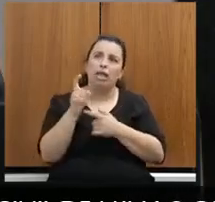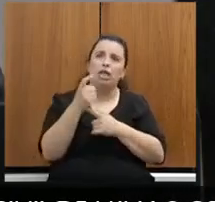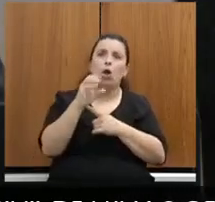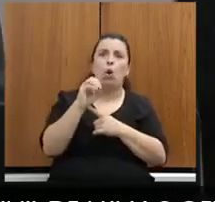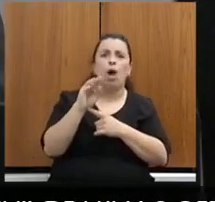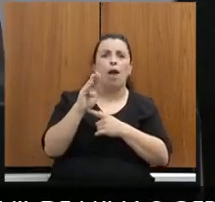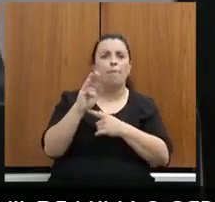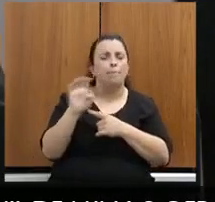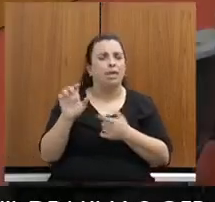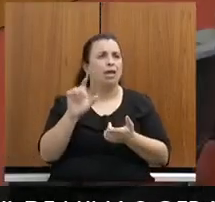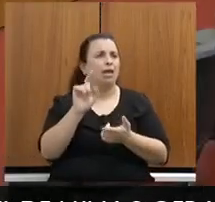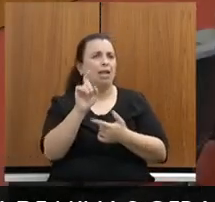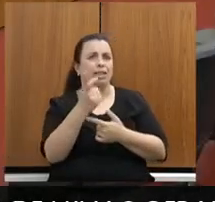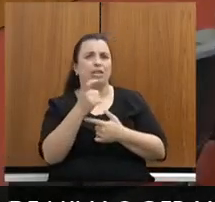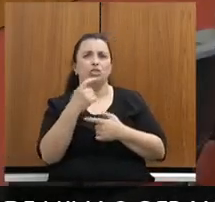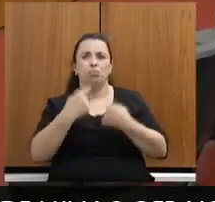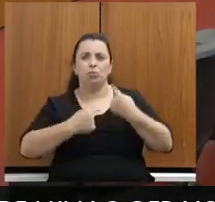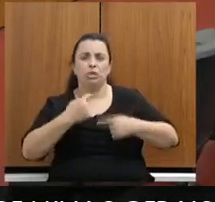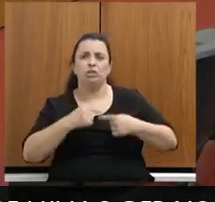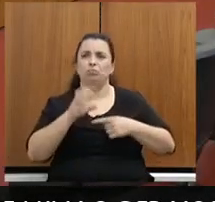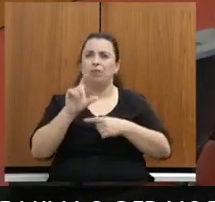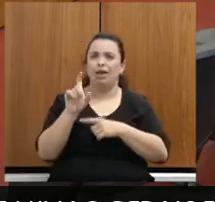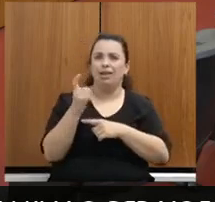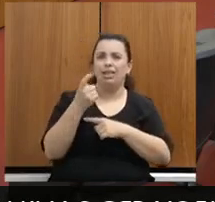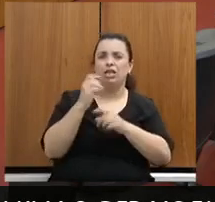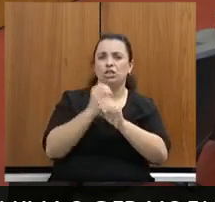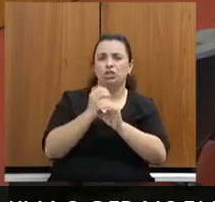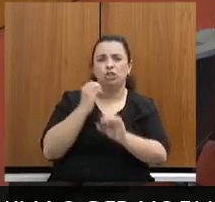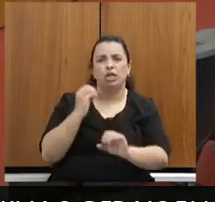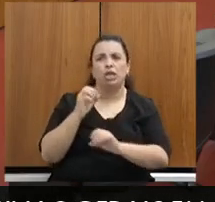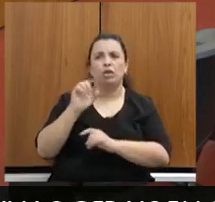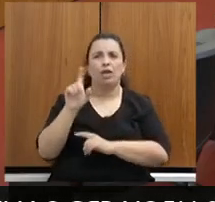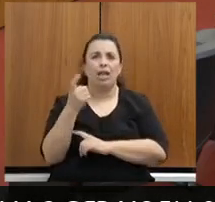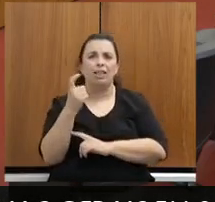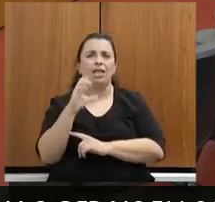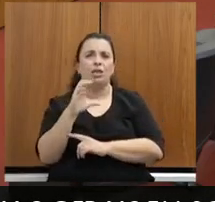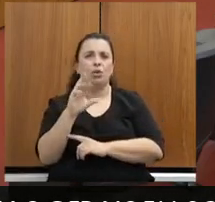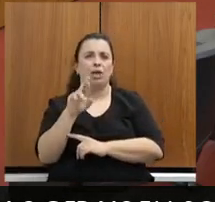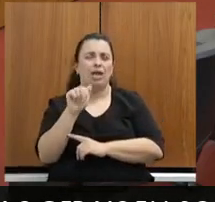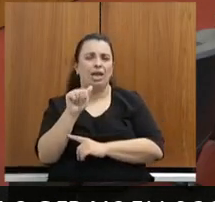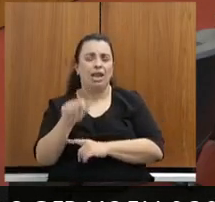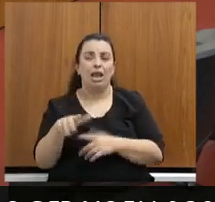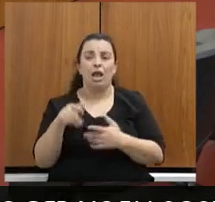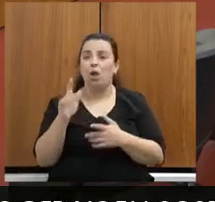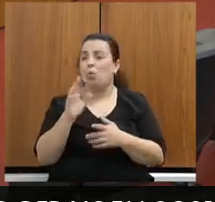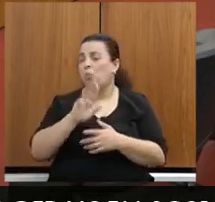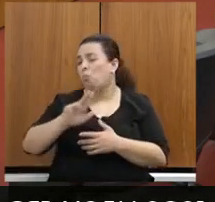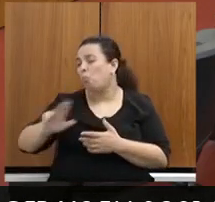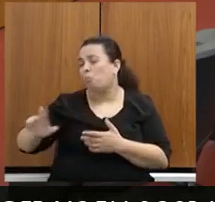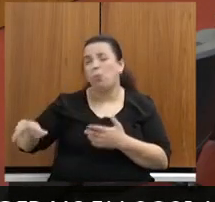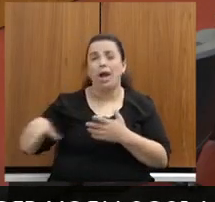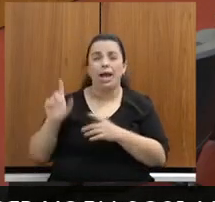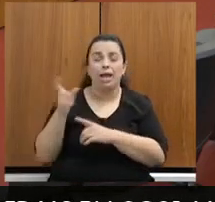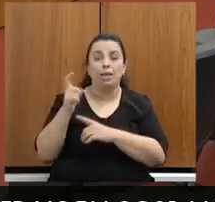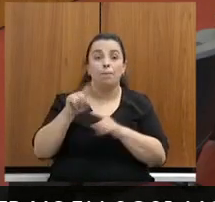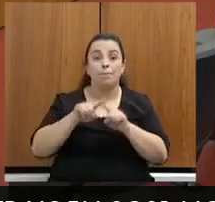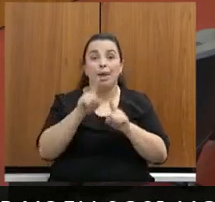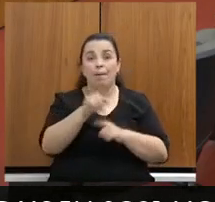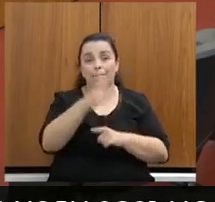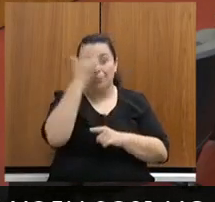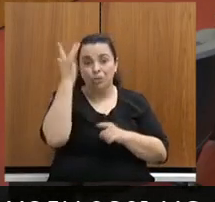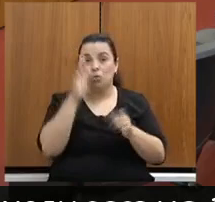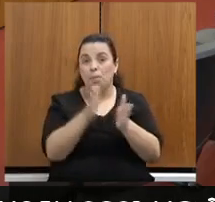de polícia carteira de engenheiro o dedo Creia desconto é fome dedicação passaporte mas para pessoa mais humilde a carteira de identidade